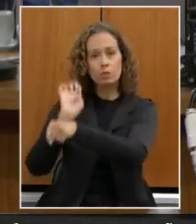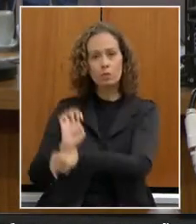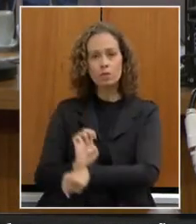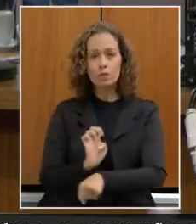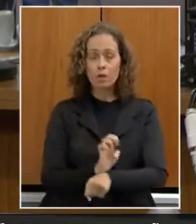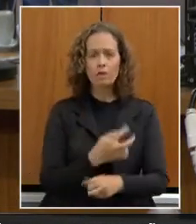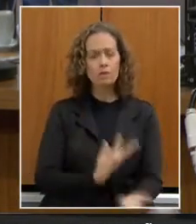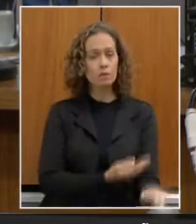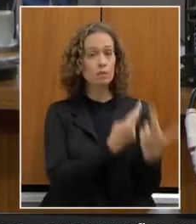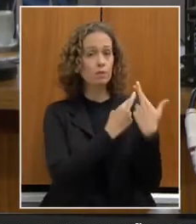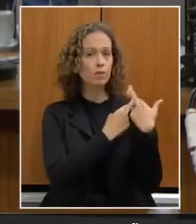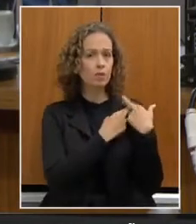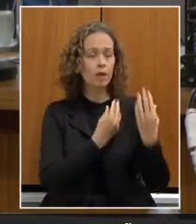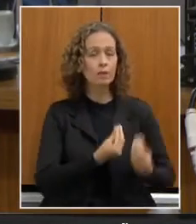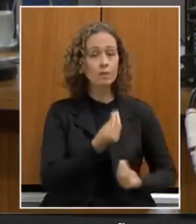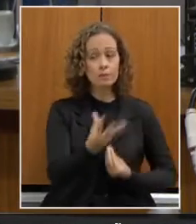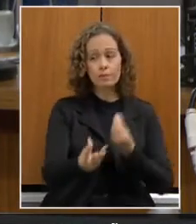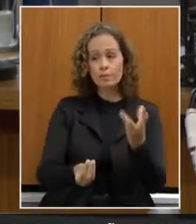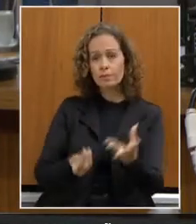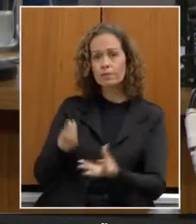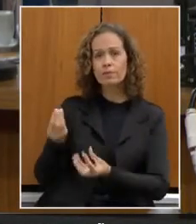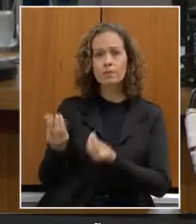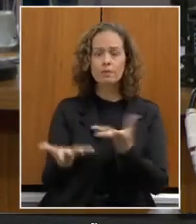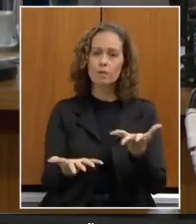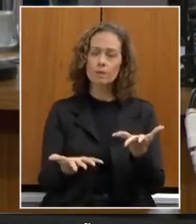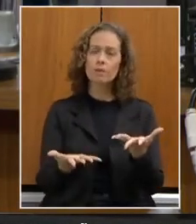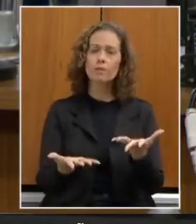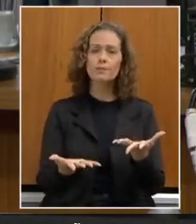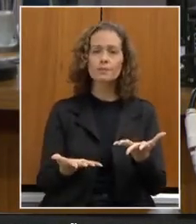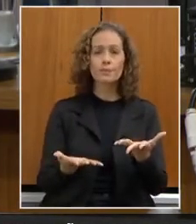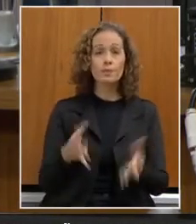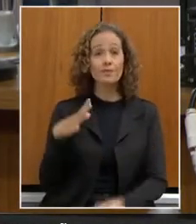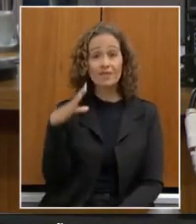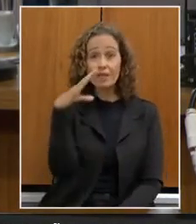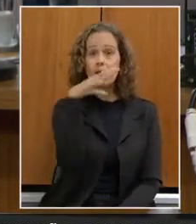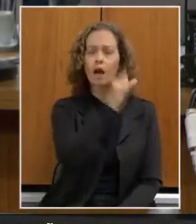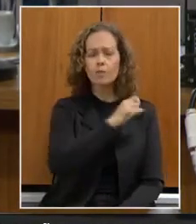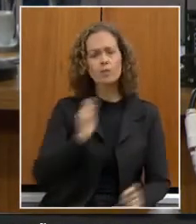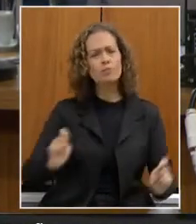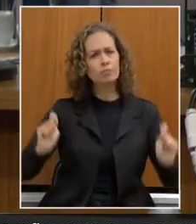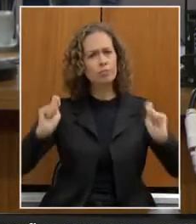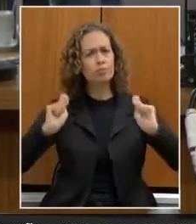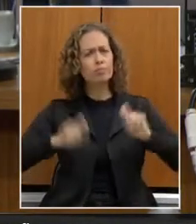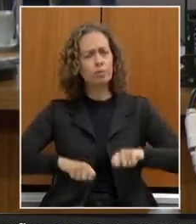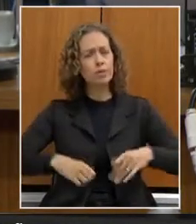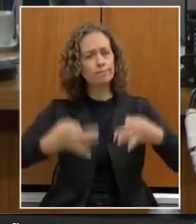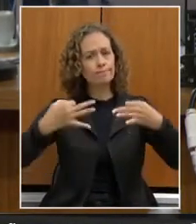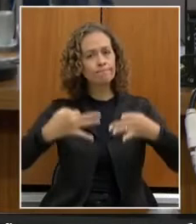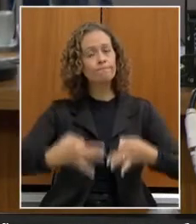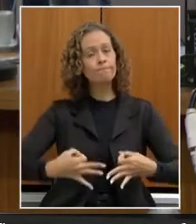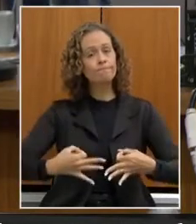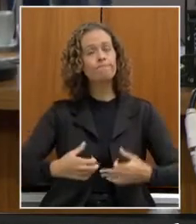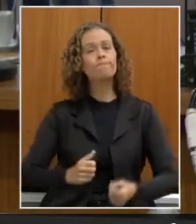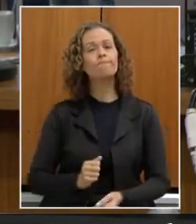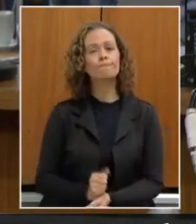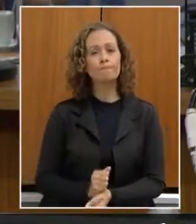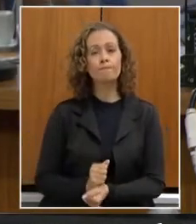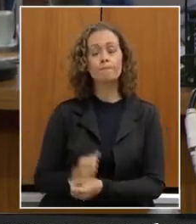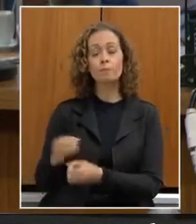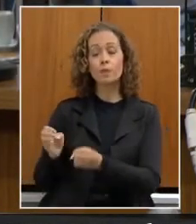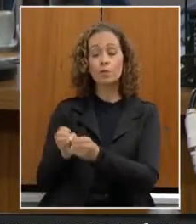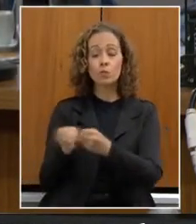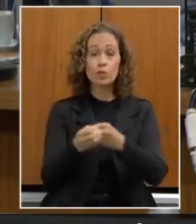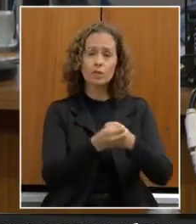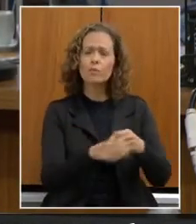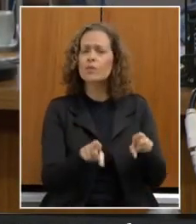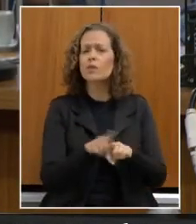responsáveis por distribuir essas vacinas da forma mais rápida eficiente e com qualidade para os municípios e